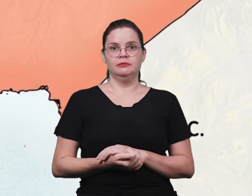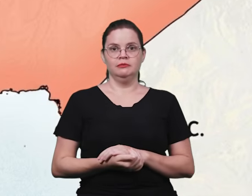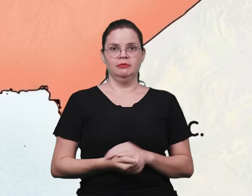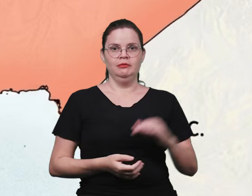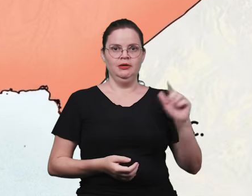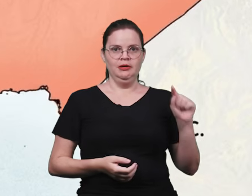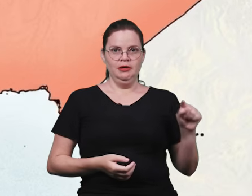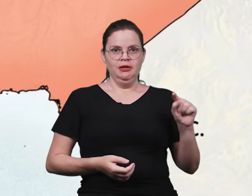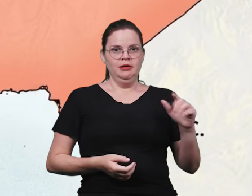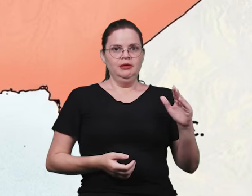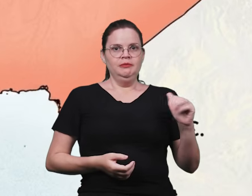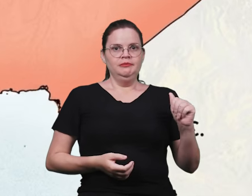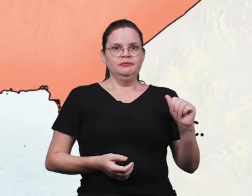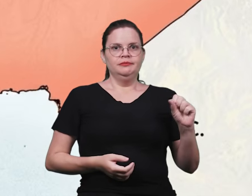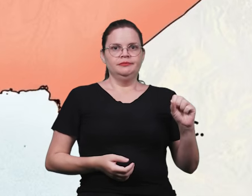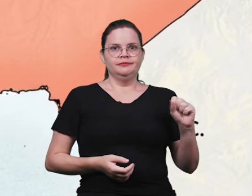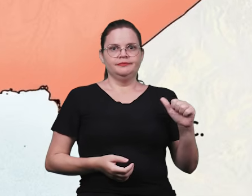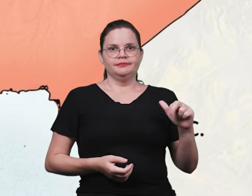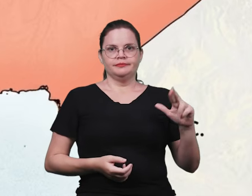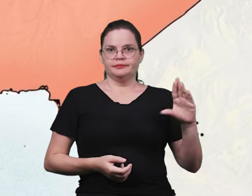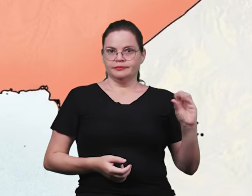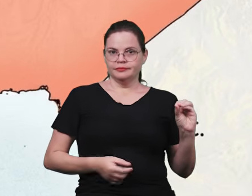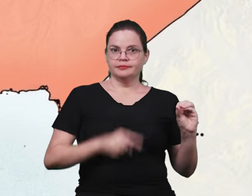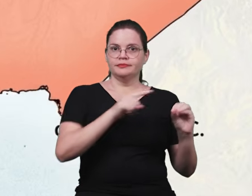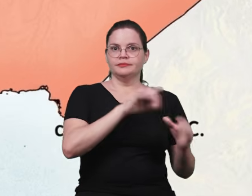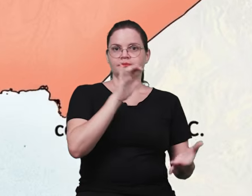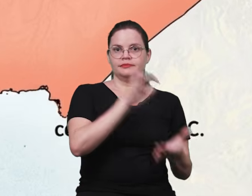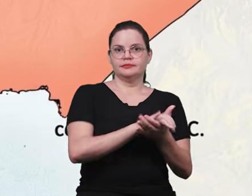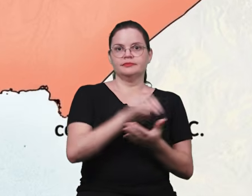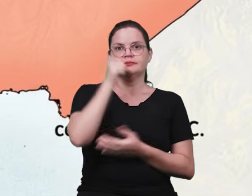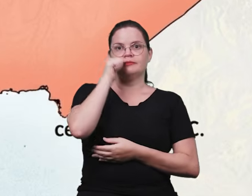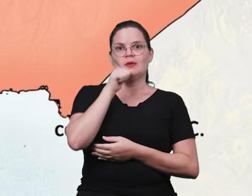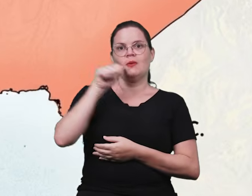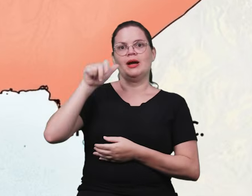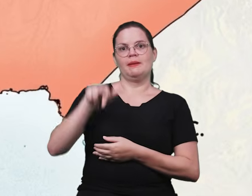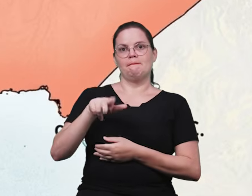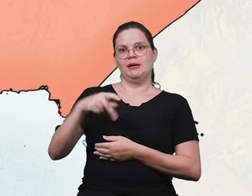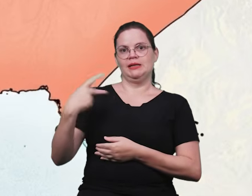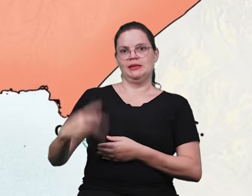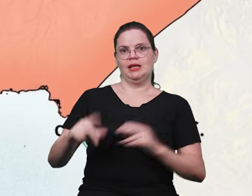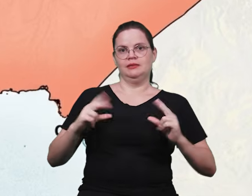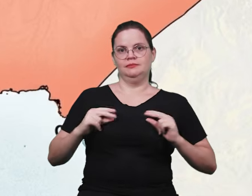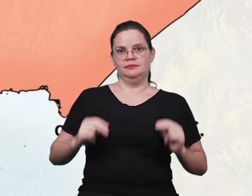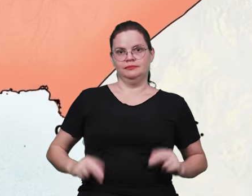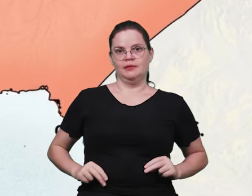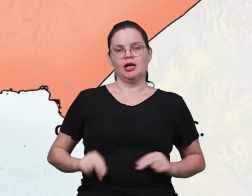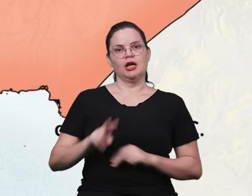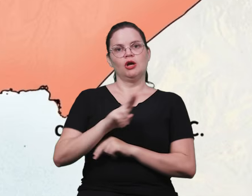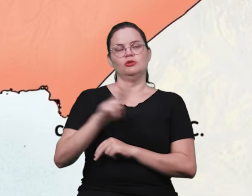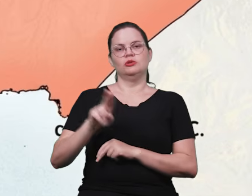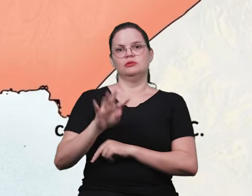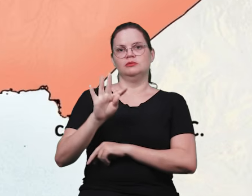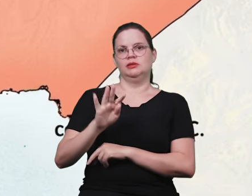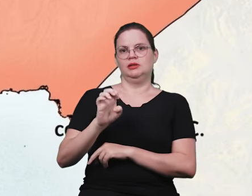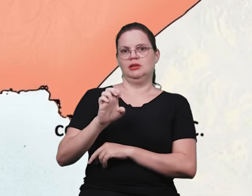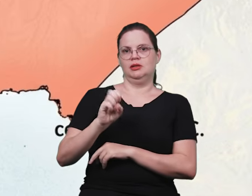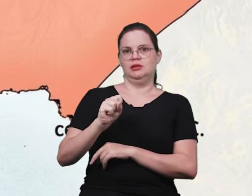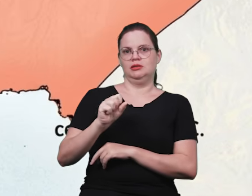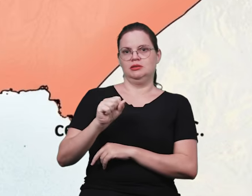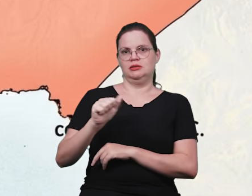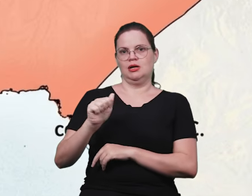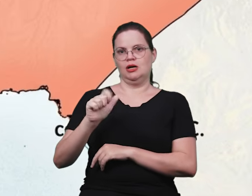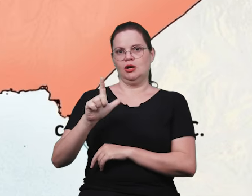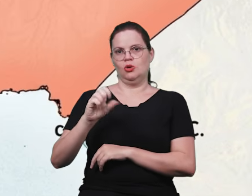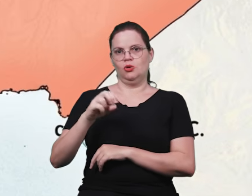se casou com a irmã de Alexandre, chamada Tessalônica. E ali Cassandro constrói